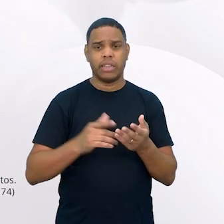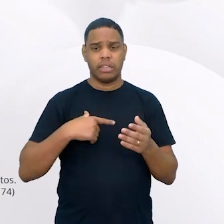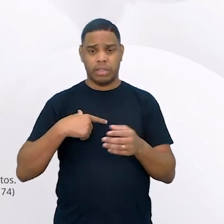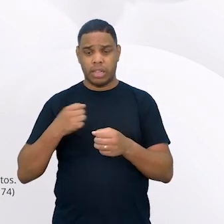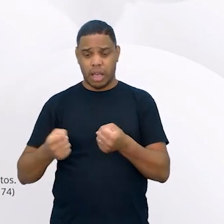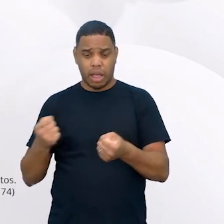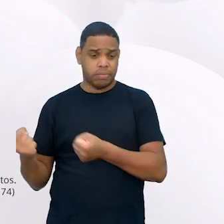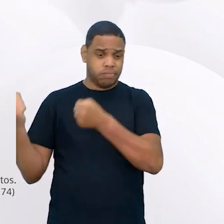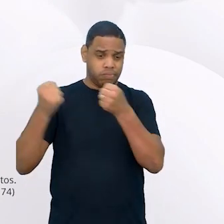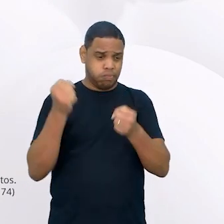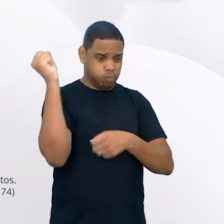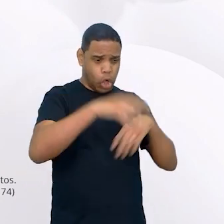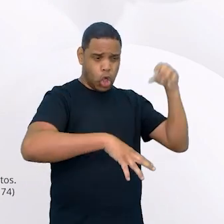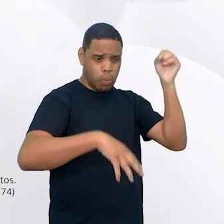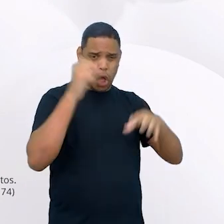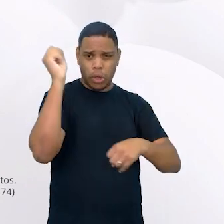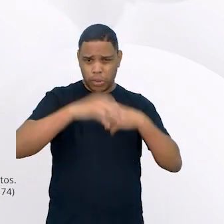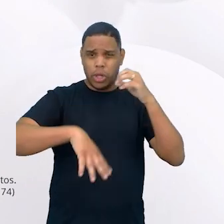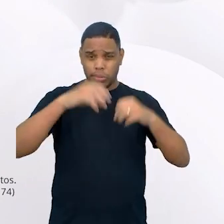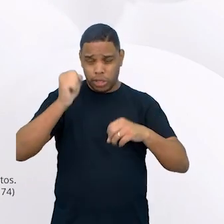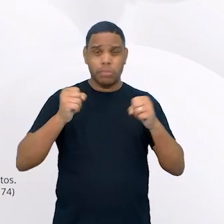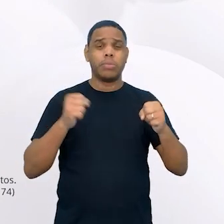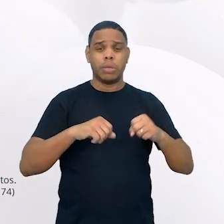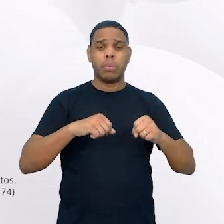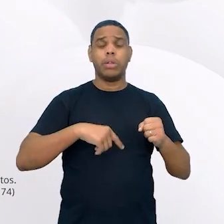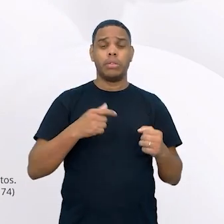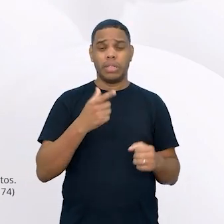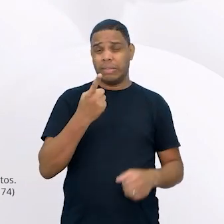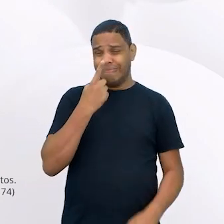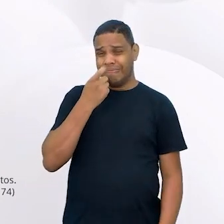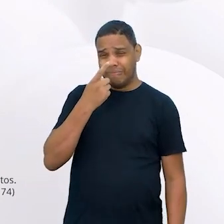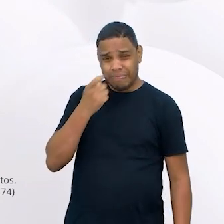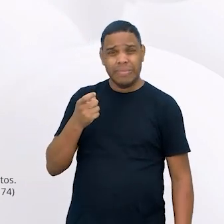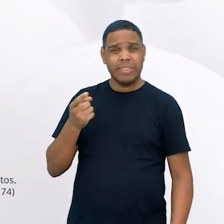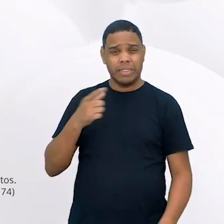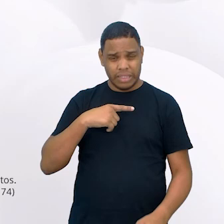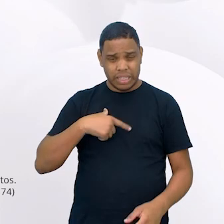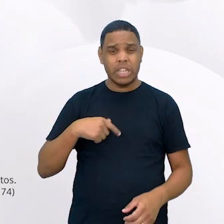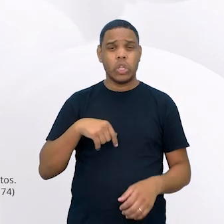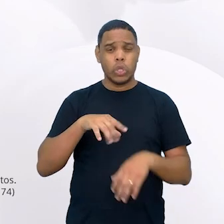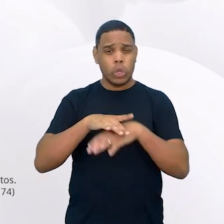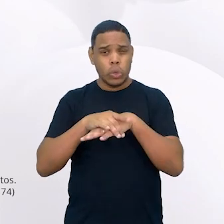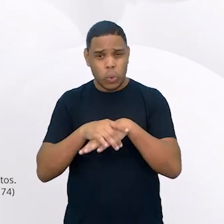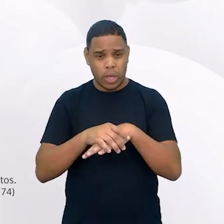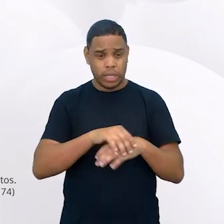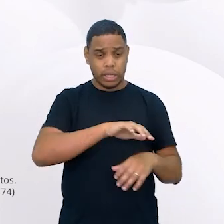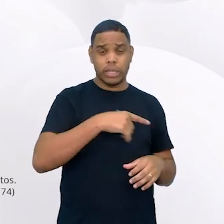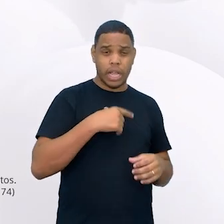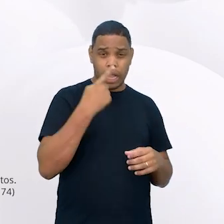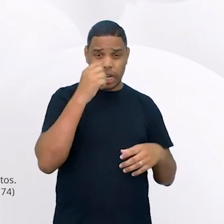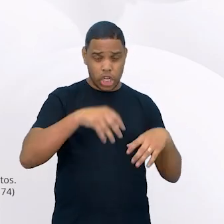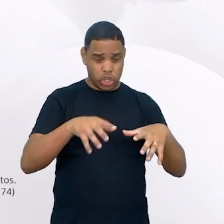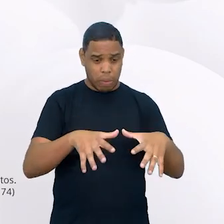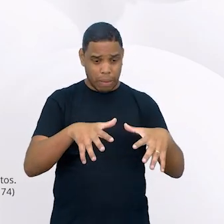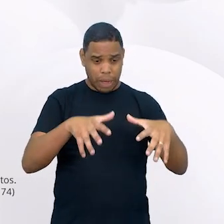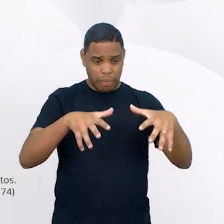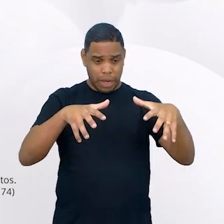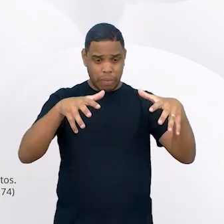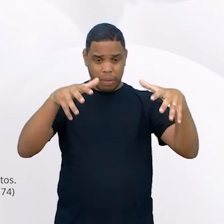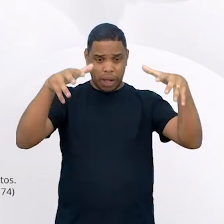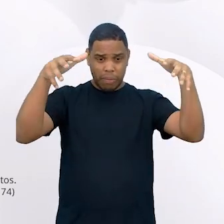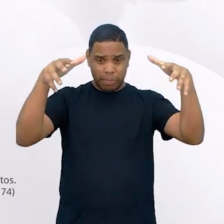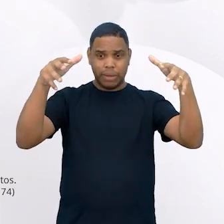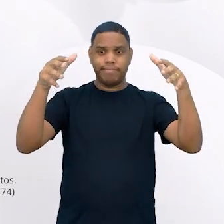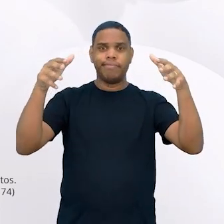eles causam mau cheiro, causam doenças pelo excesso de mosquitos, roedores e tal que eles atraem. A legislação, né, enfim,